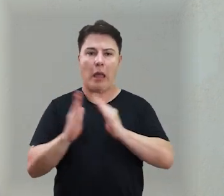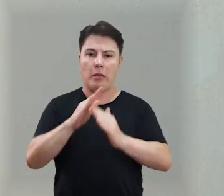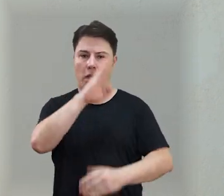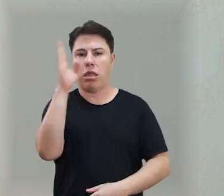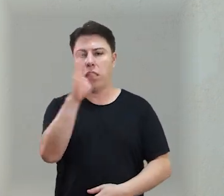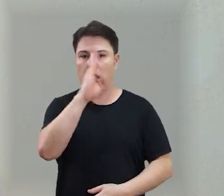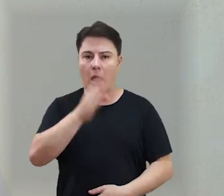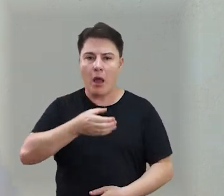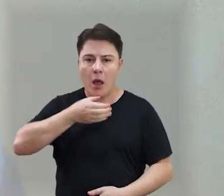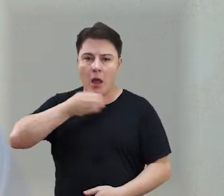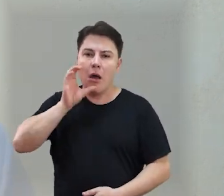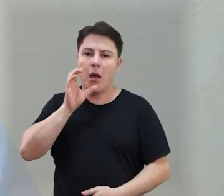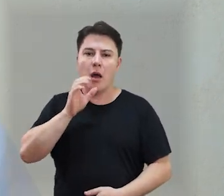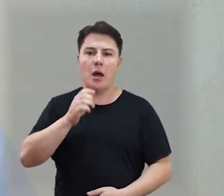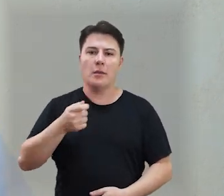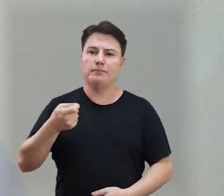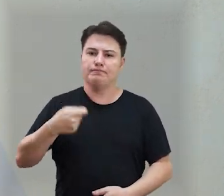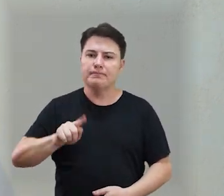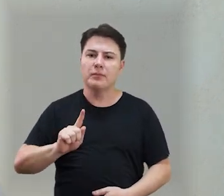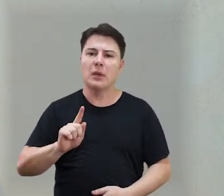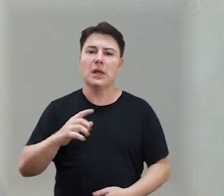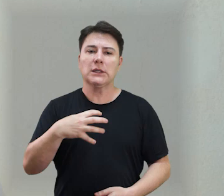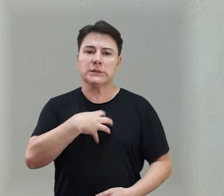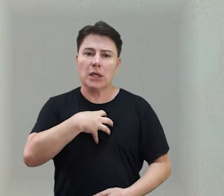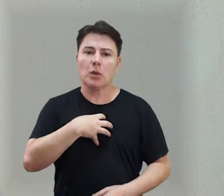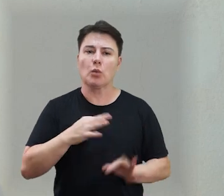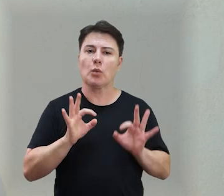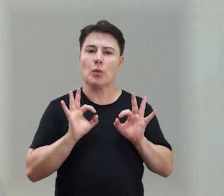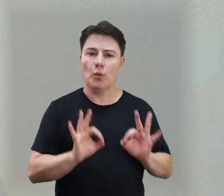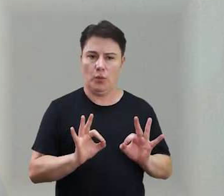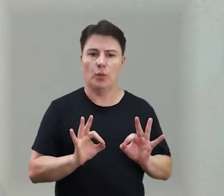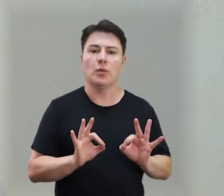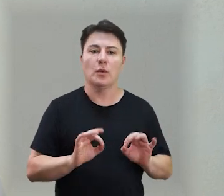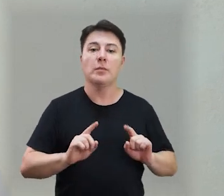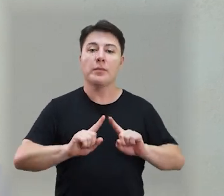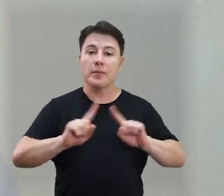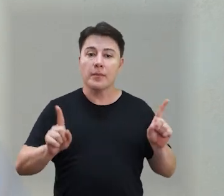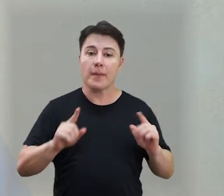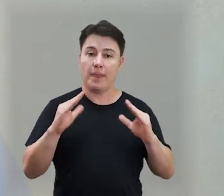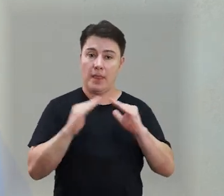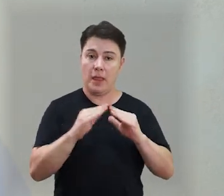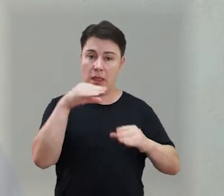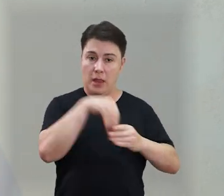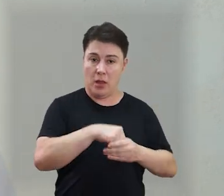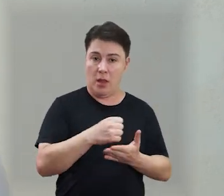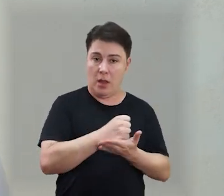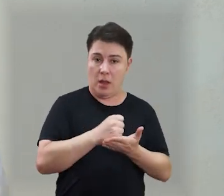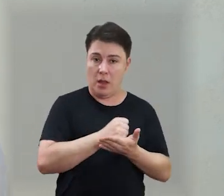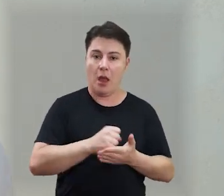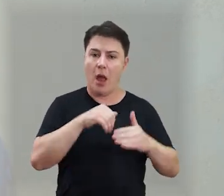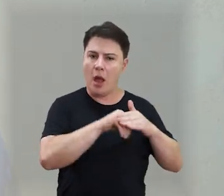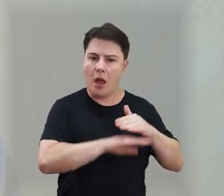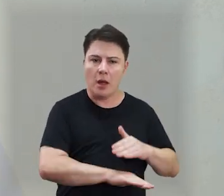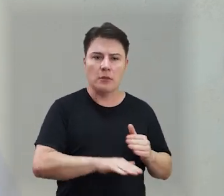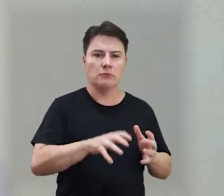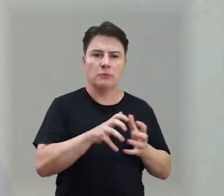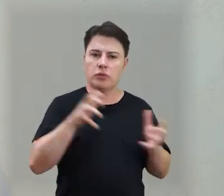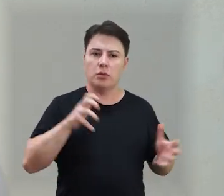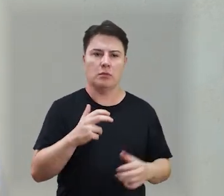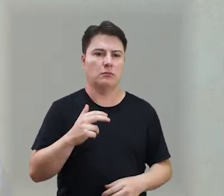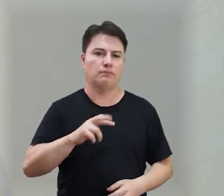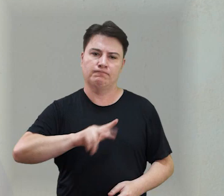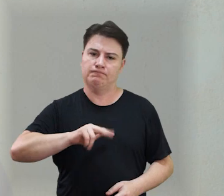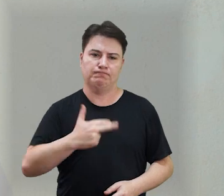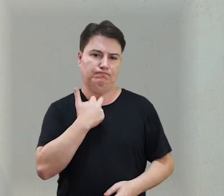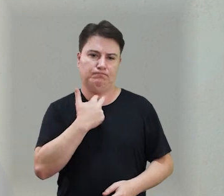gente passa mal né E também a gente não pode estocar medicamento em casa né não é só pegar o medicamento levar para casa tomar